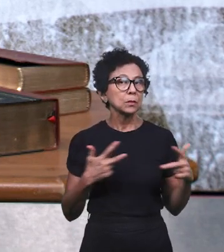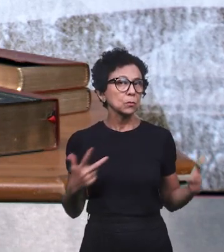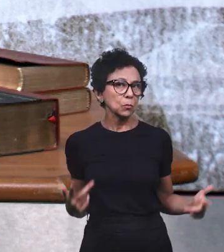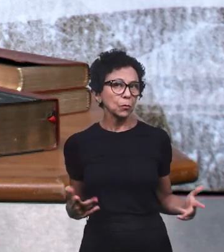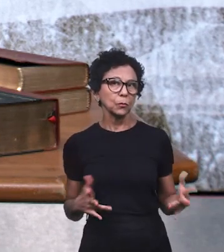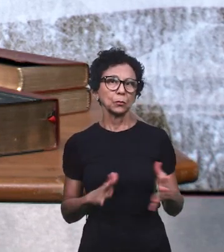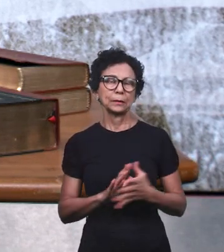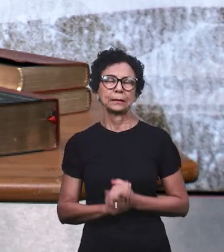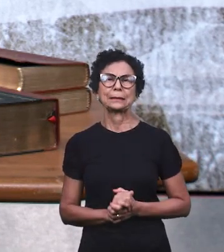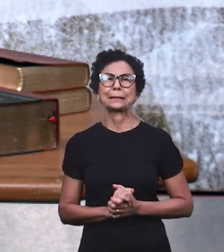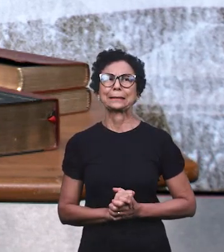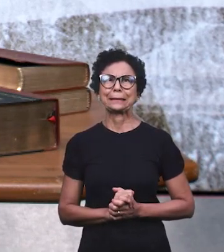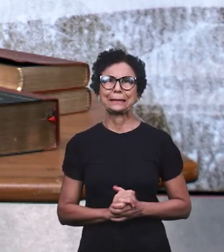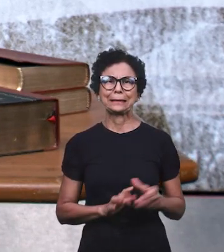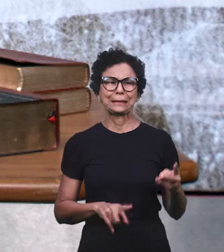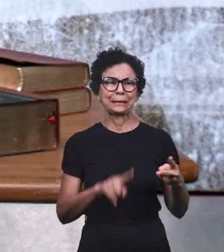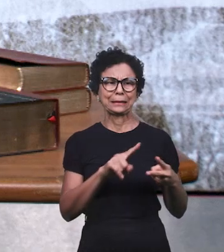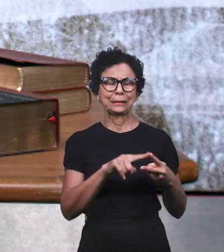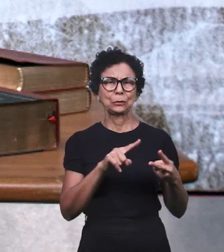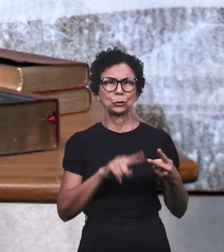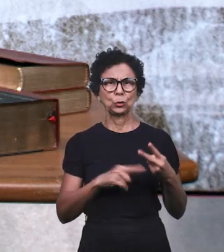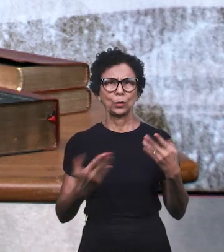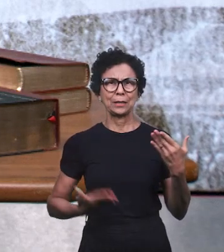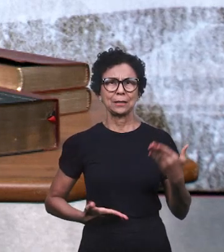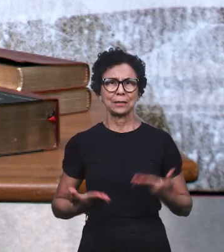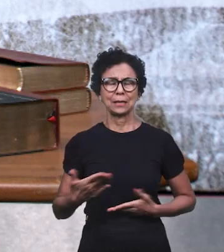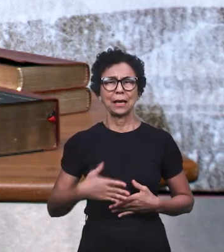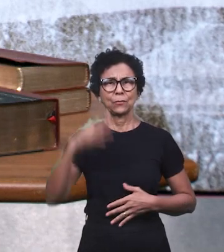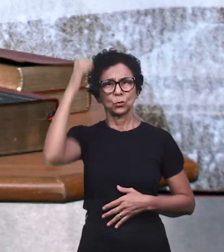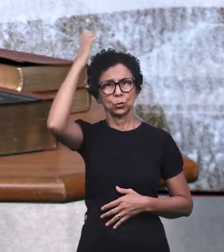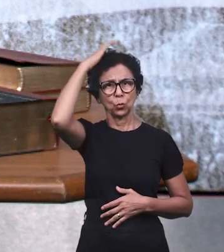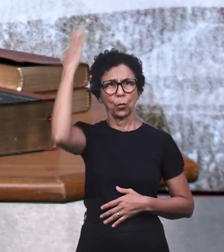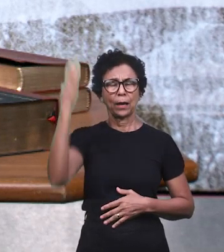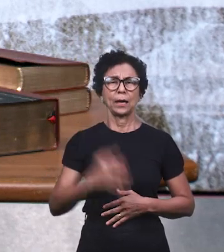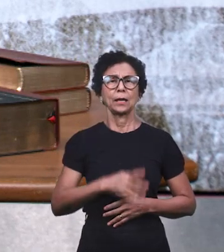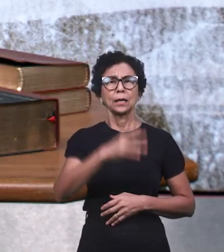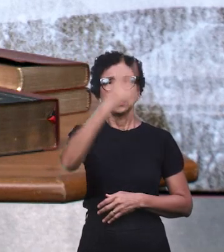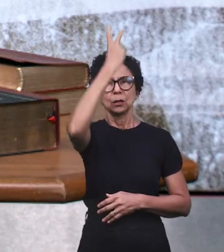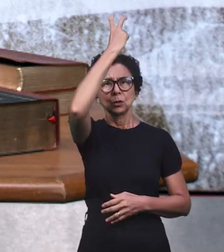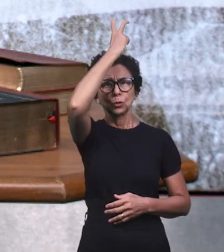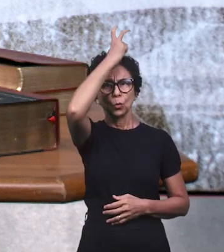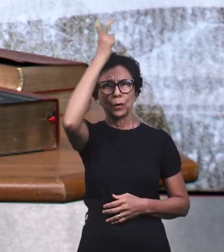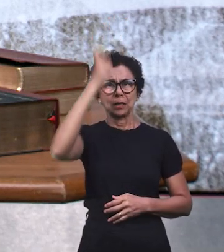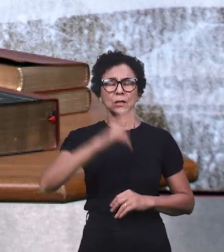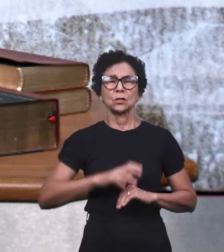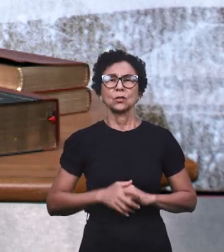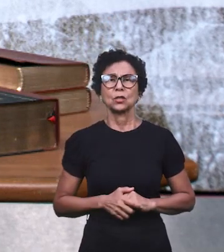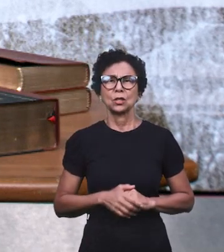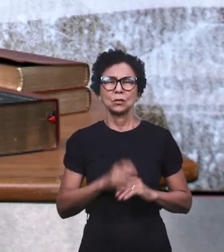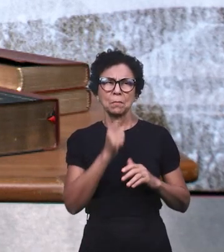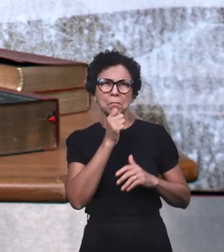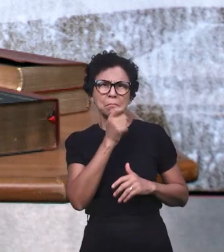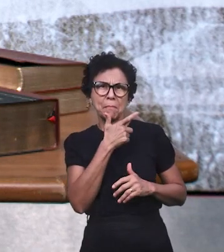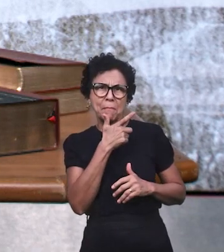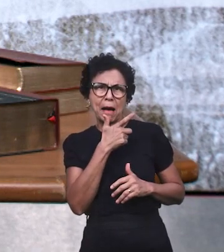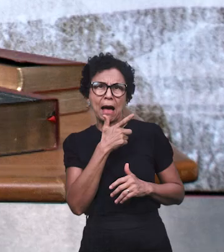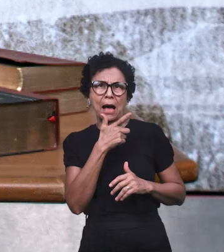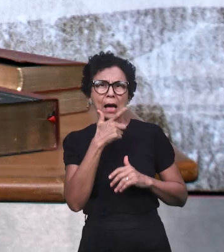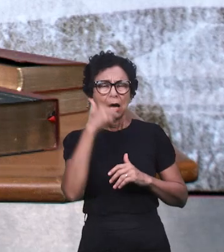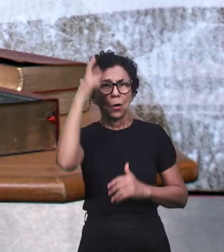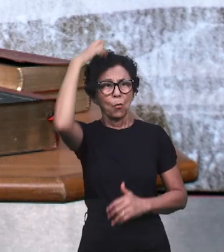que pecaram o copeiro do rei do Egito e o padeiro contra o seu senhor, o rei do